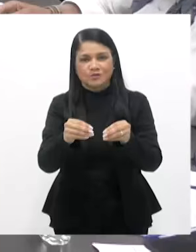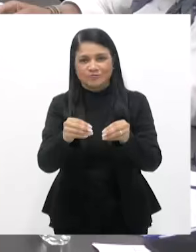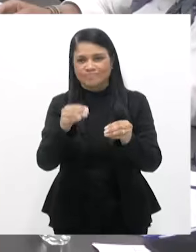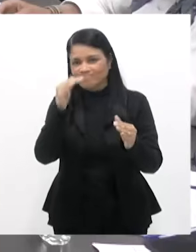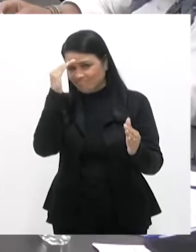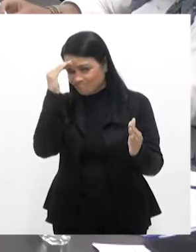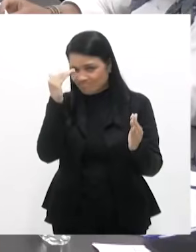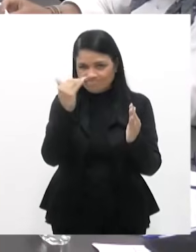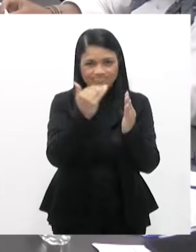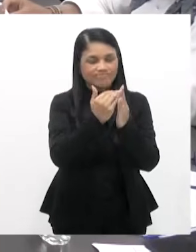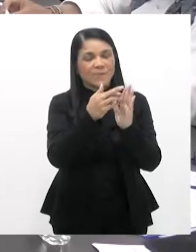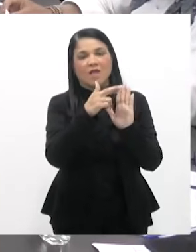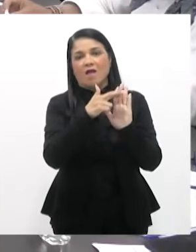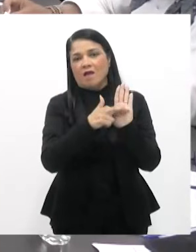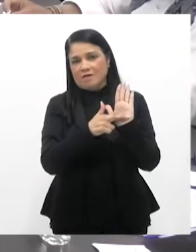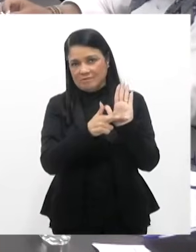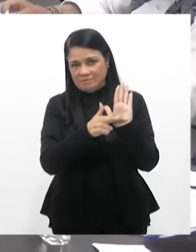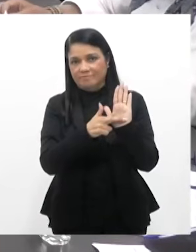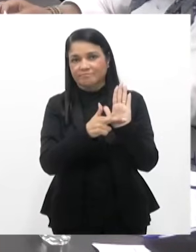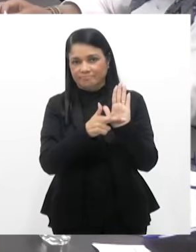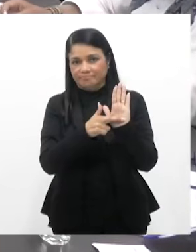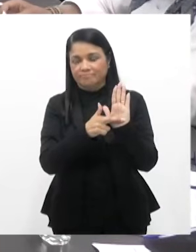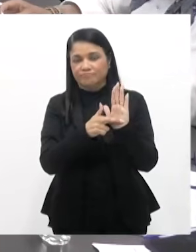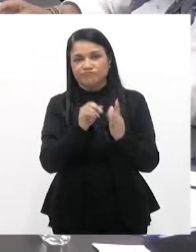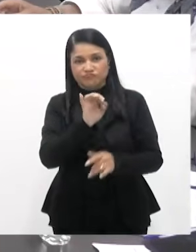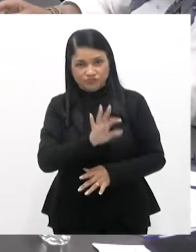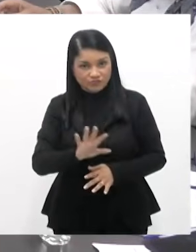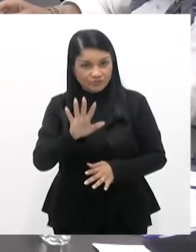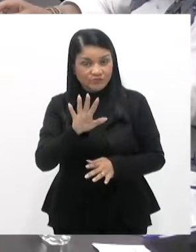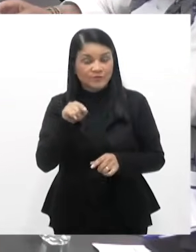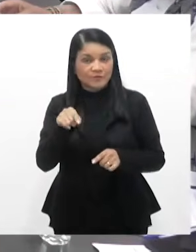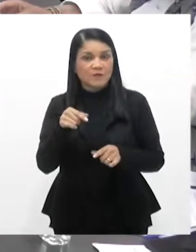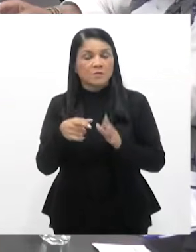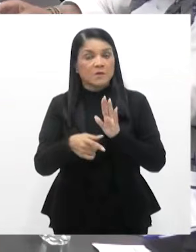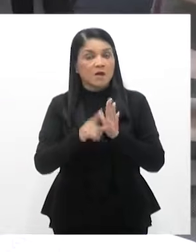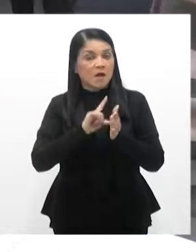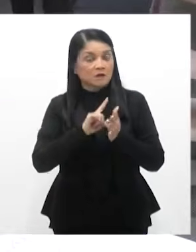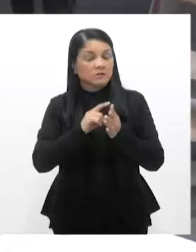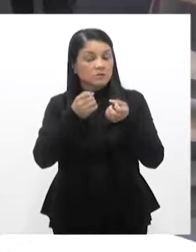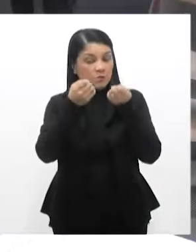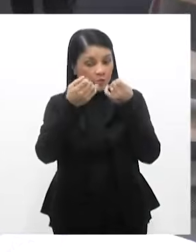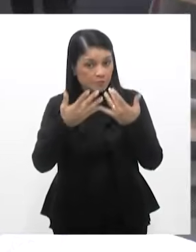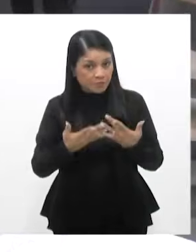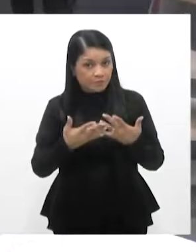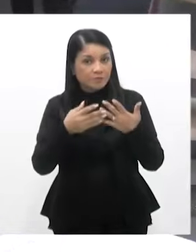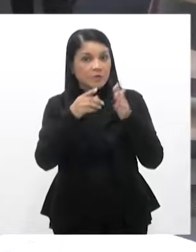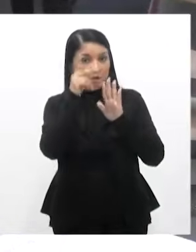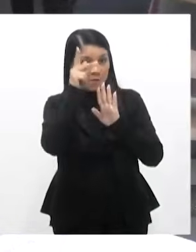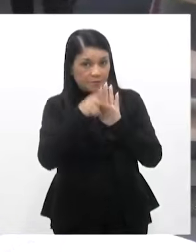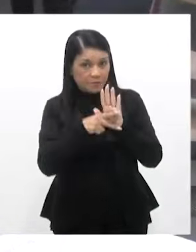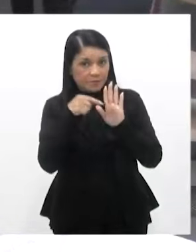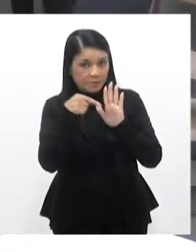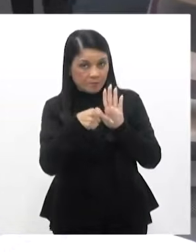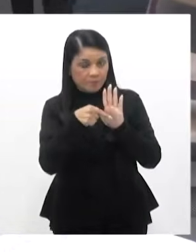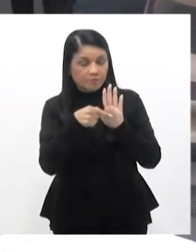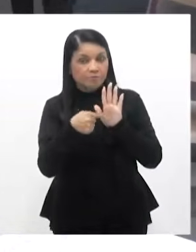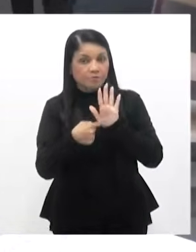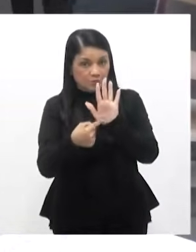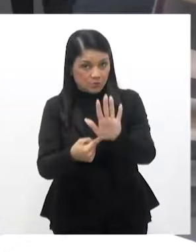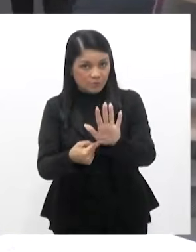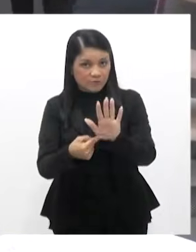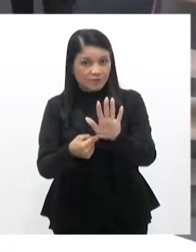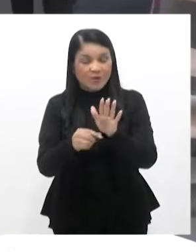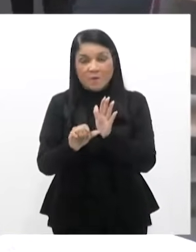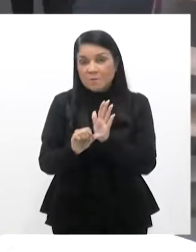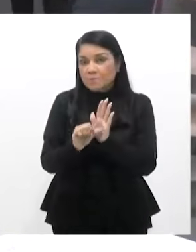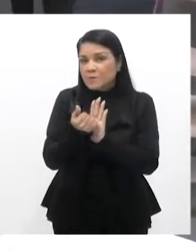as regras gerais. Mas também apresentei com antecedência, porque será a primeira vez no